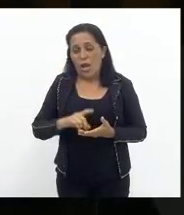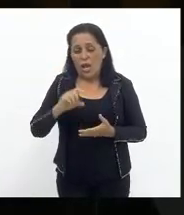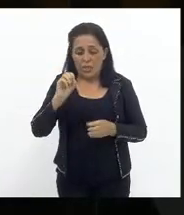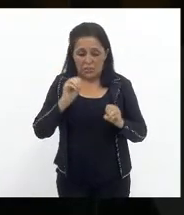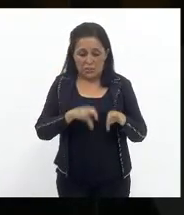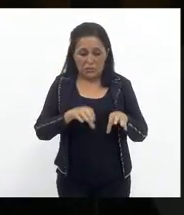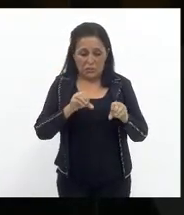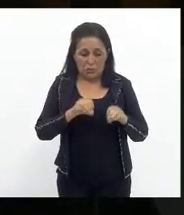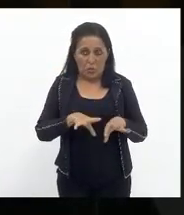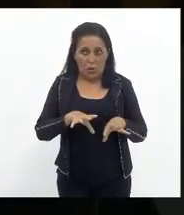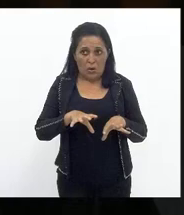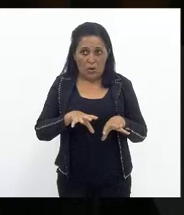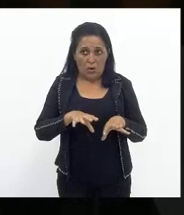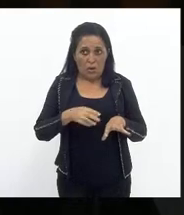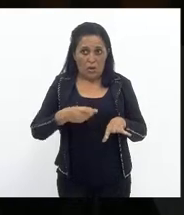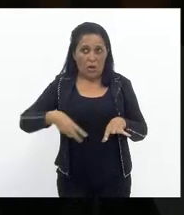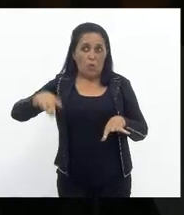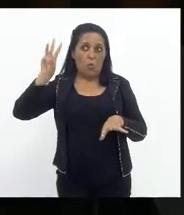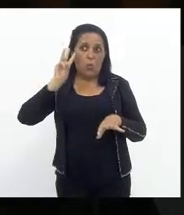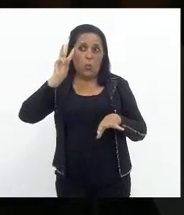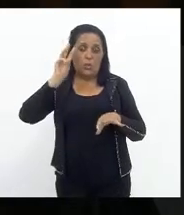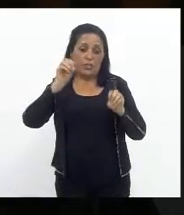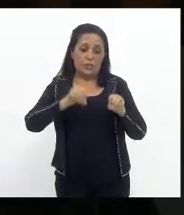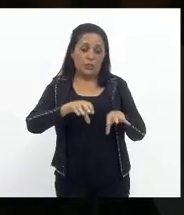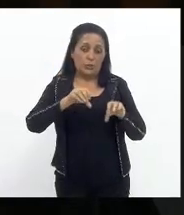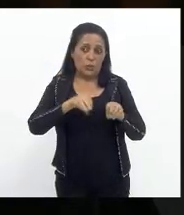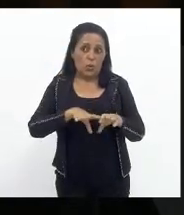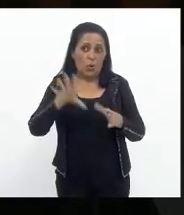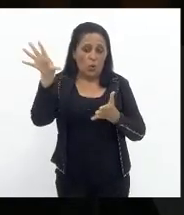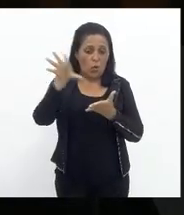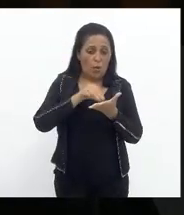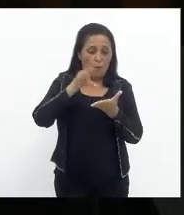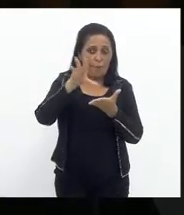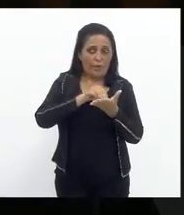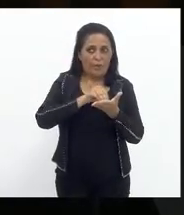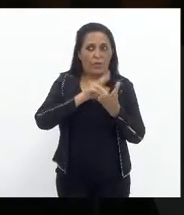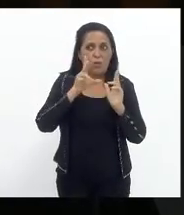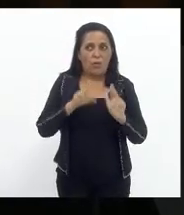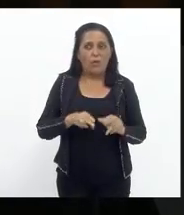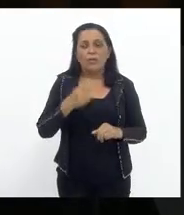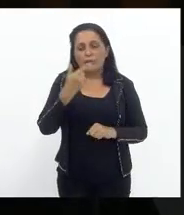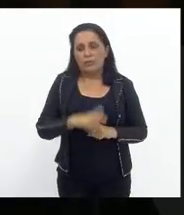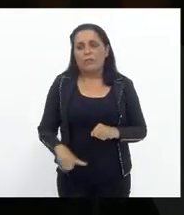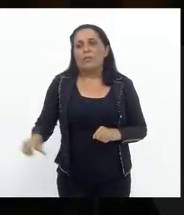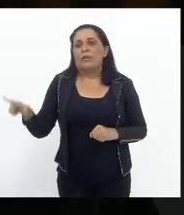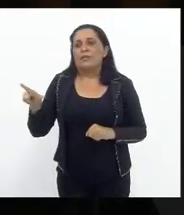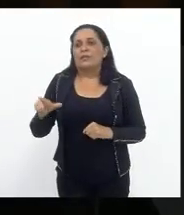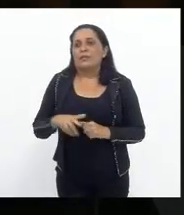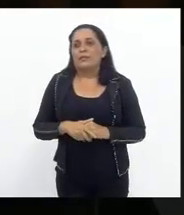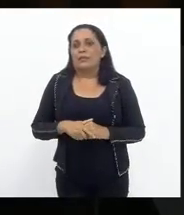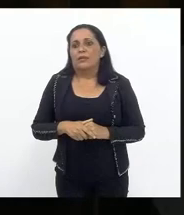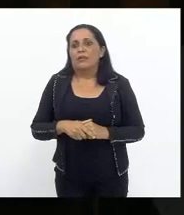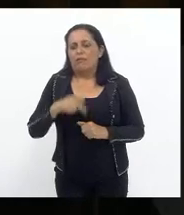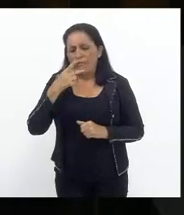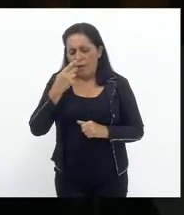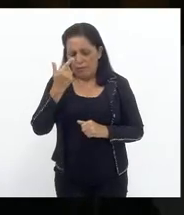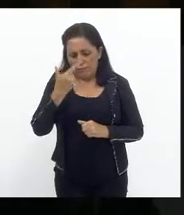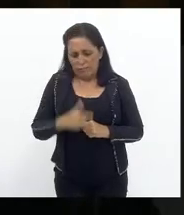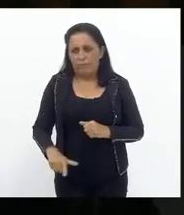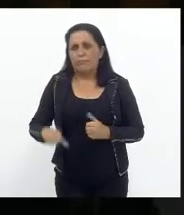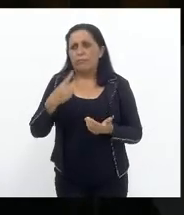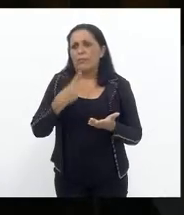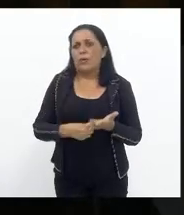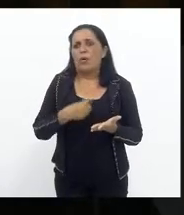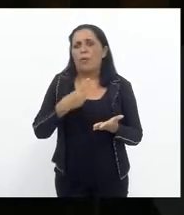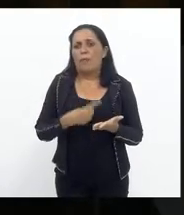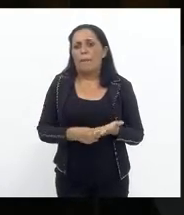que antecedeu. É isso que o senhor é. E, mais uma vez, eu reafirmo o meu